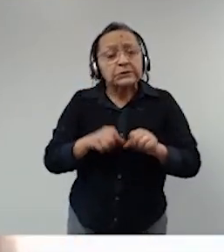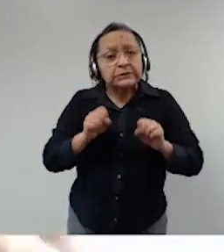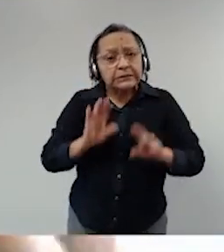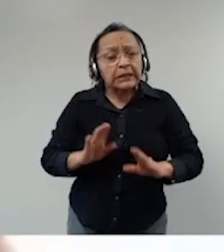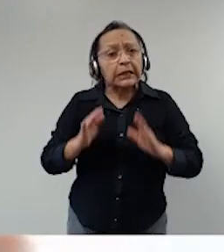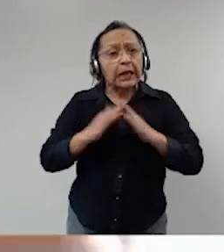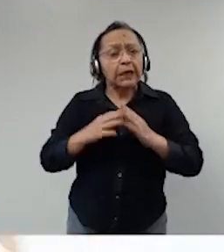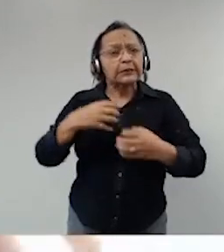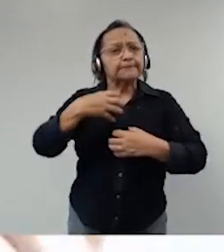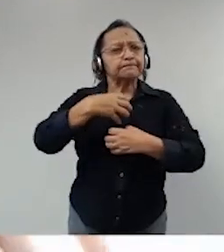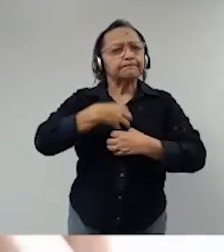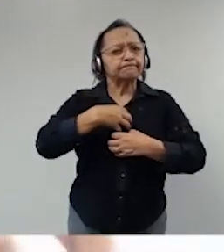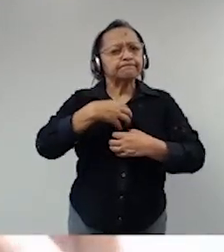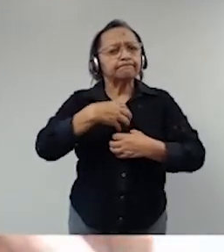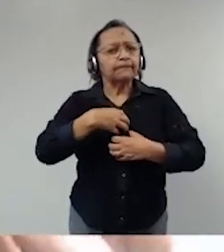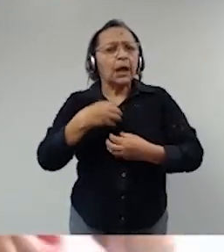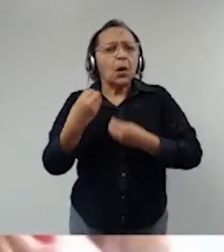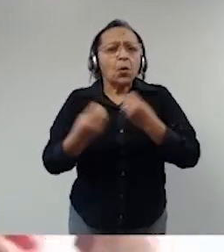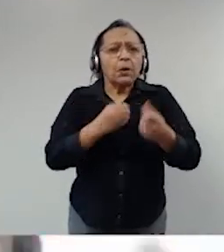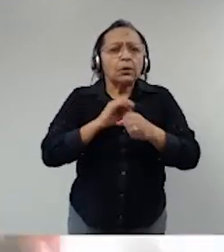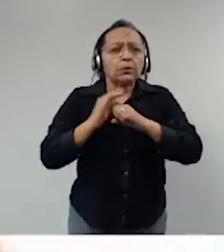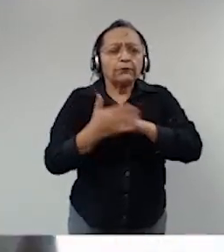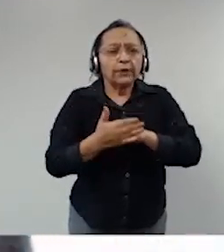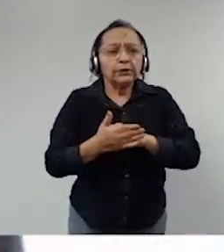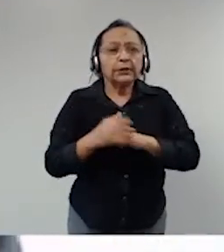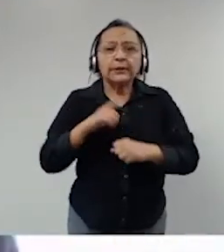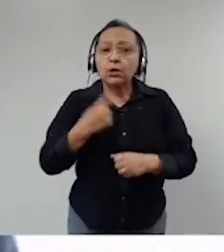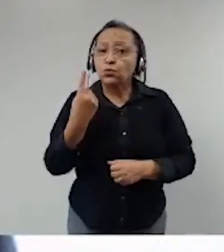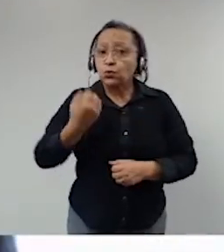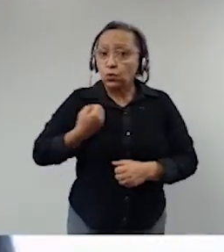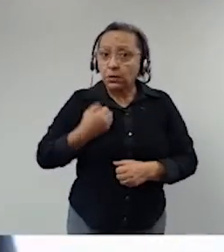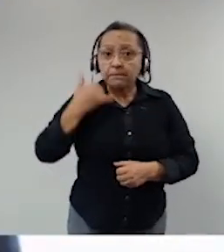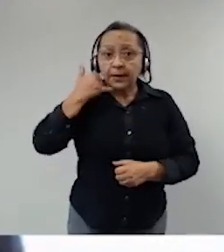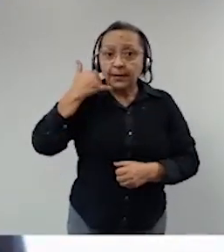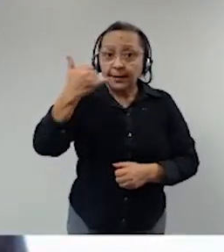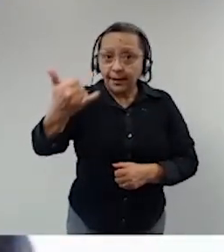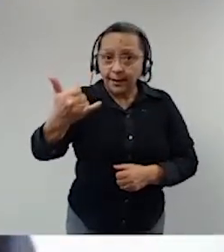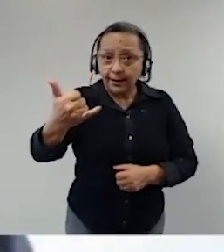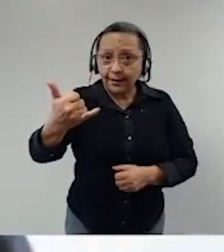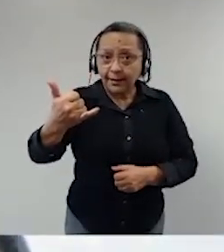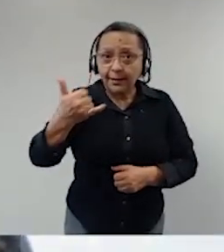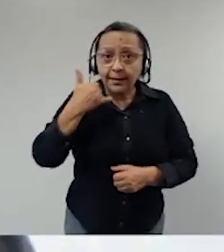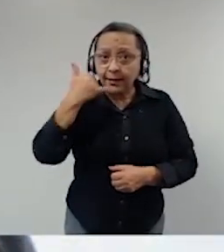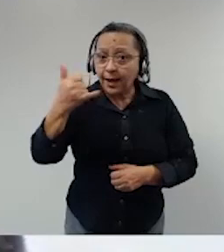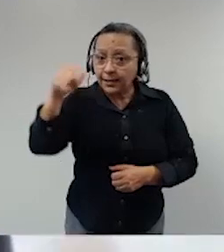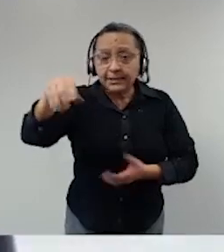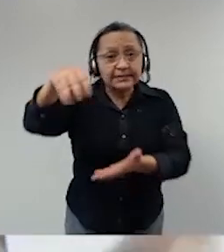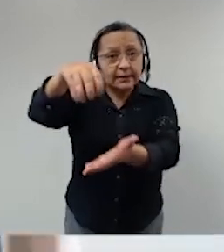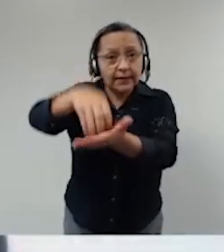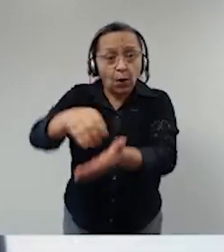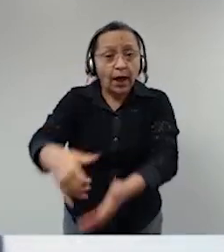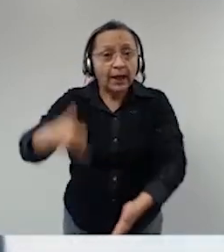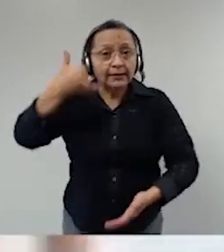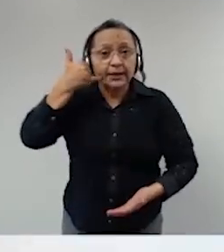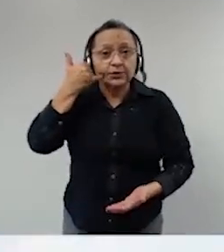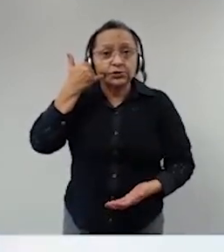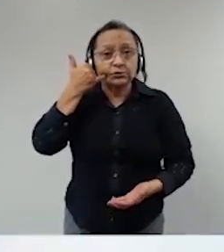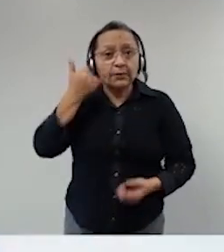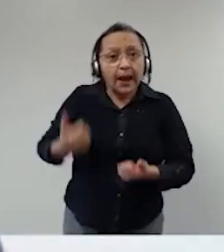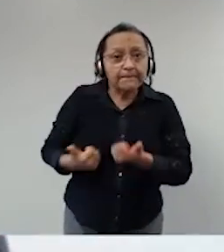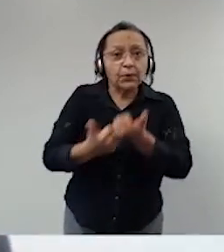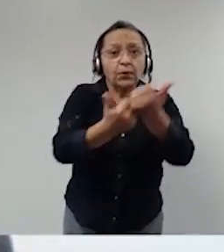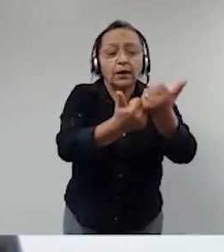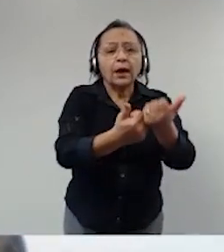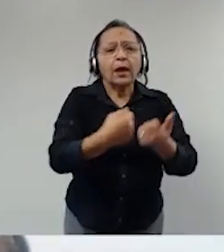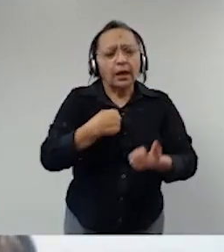do Covid, tinha um número para ligar. Eu fui alvo disso, porque logo no começo eu tive uma situação que parecia ser um Covid, mas